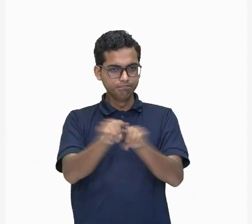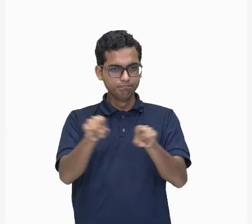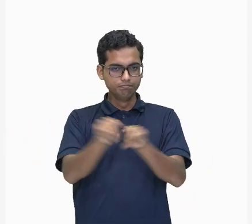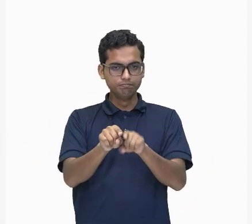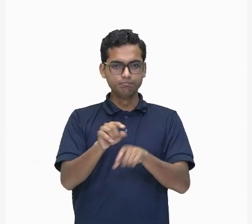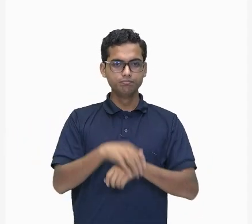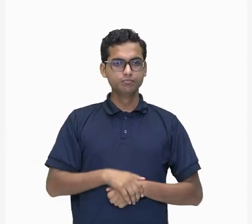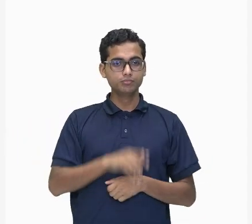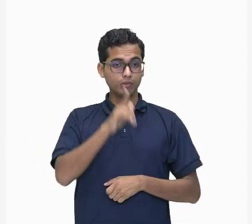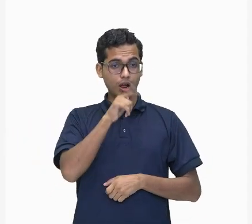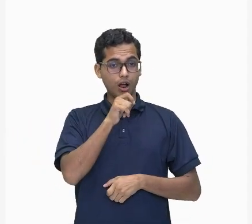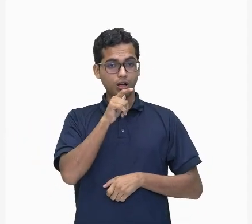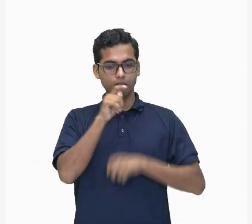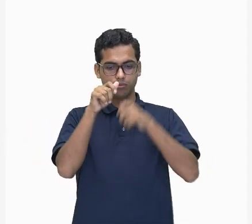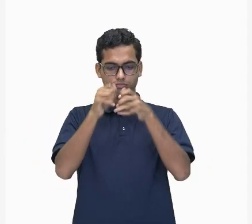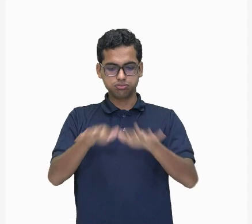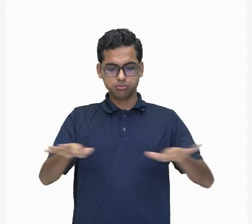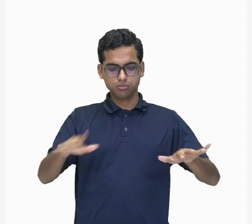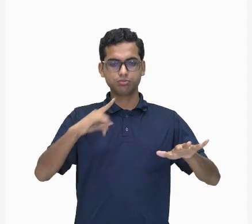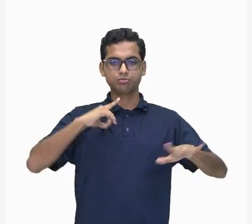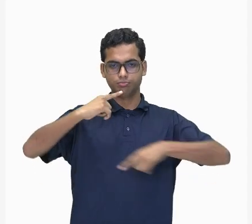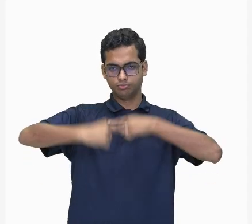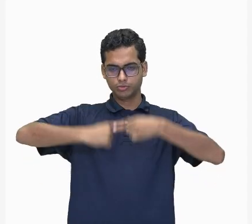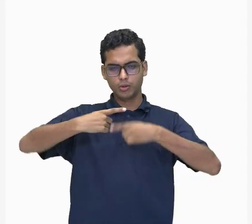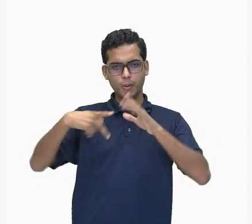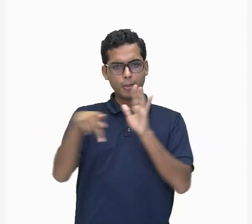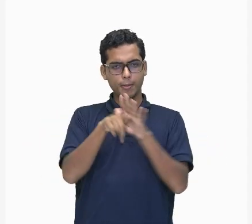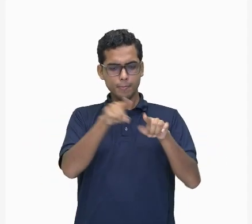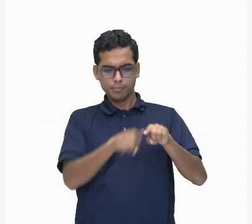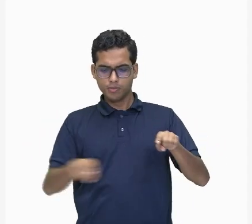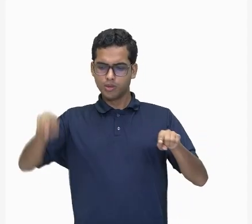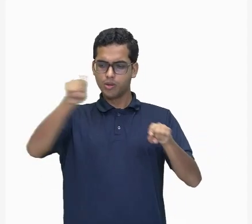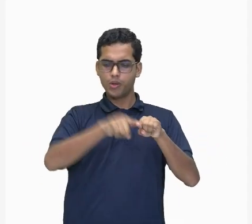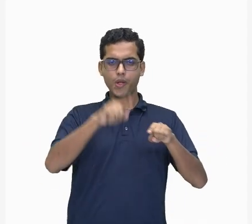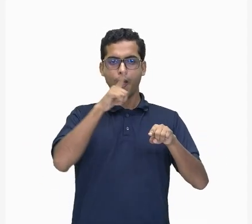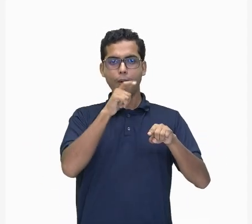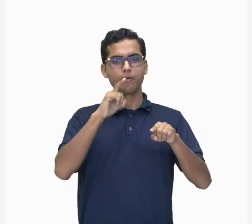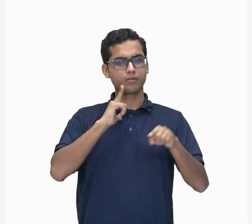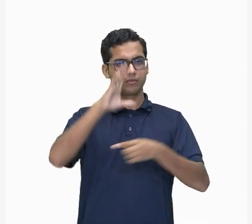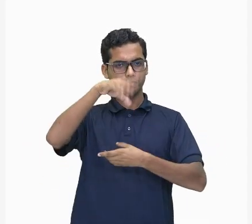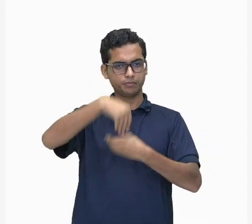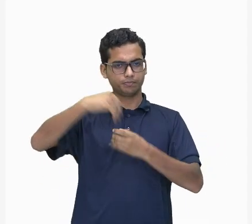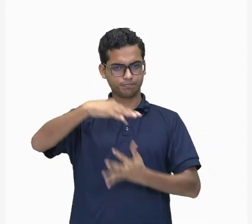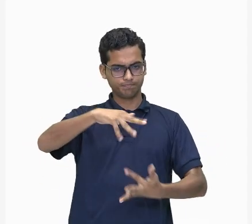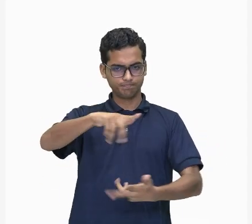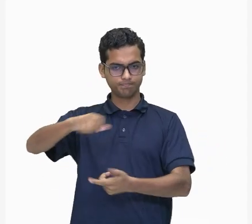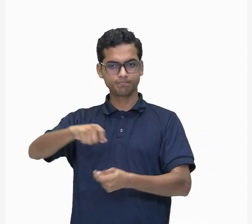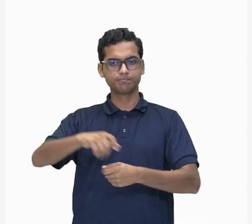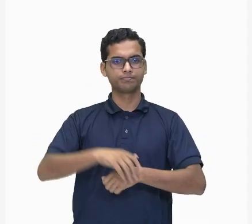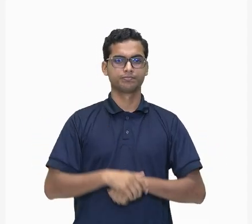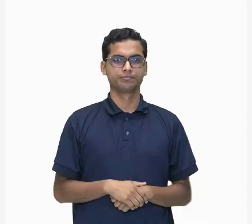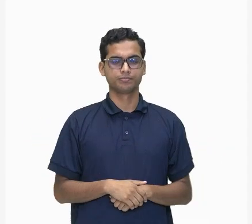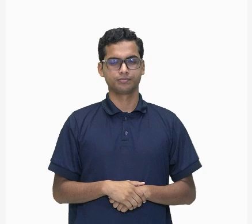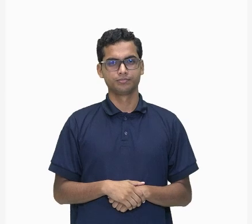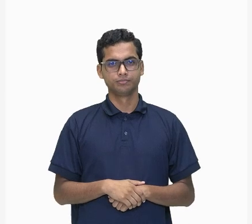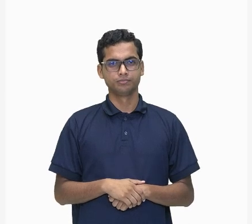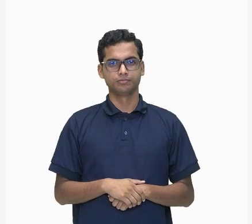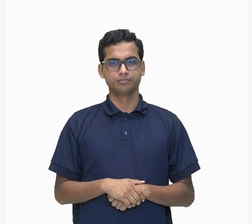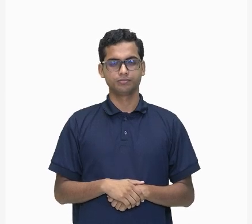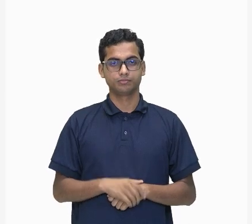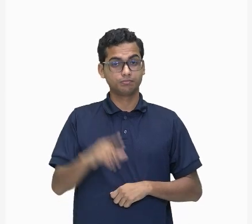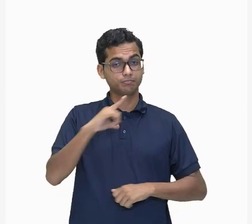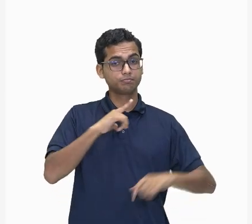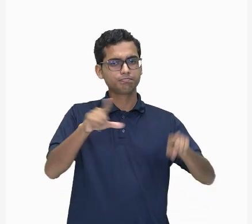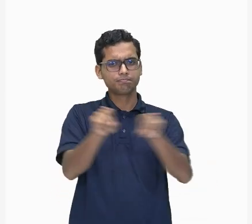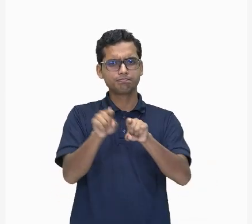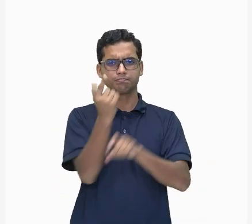passa pelo processo, pelo ciclo da água e também está disponível aí no nosso planeta, certo? A gente vê aí que existem